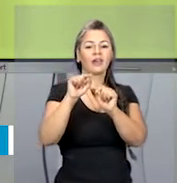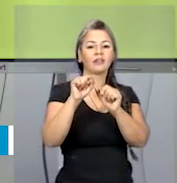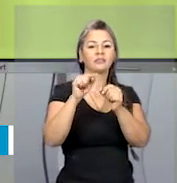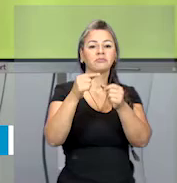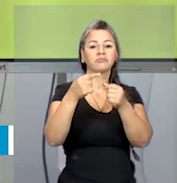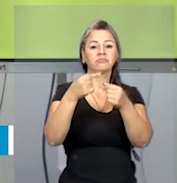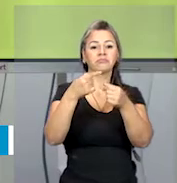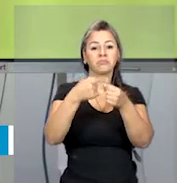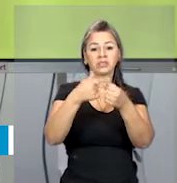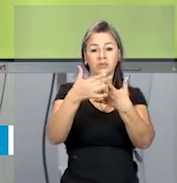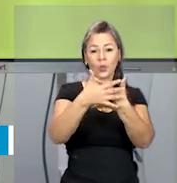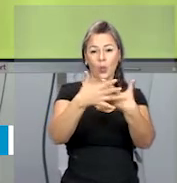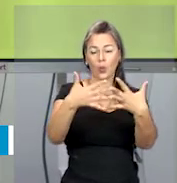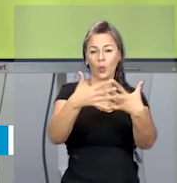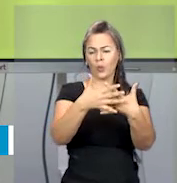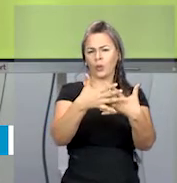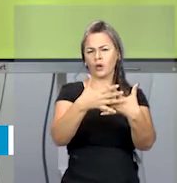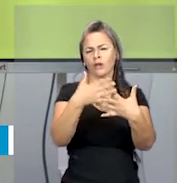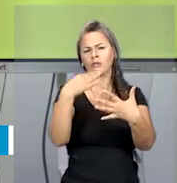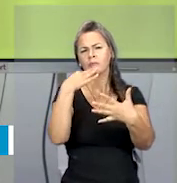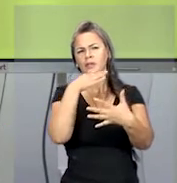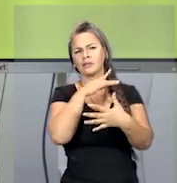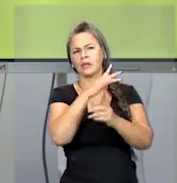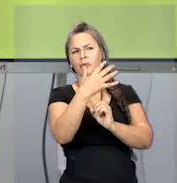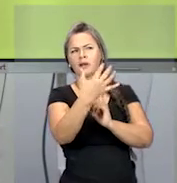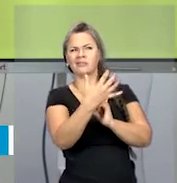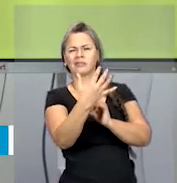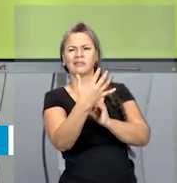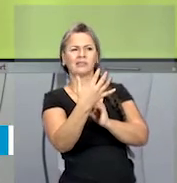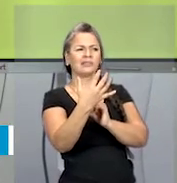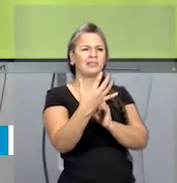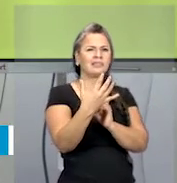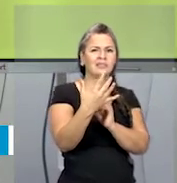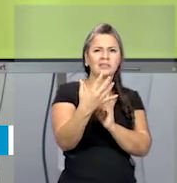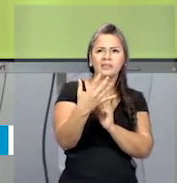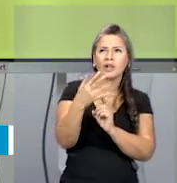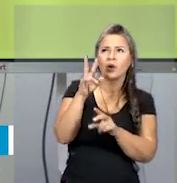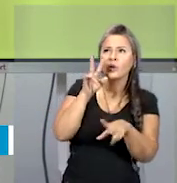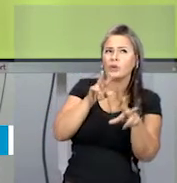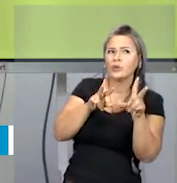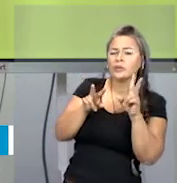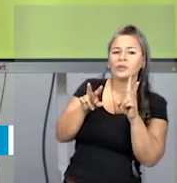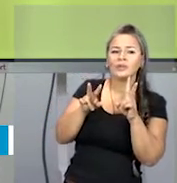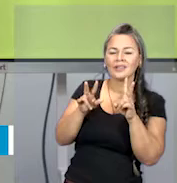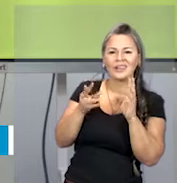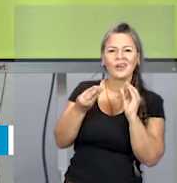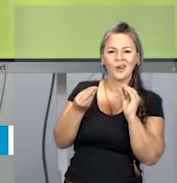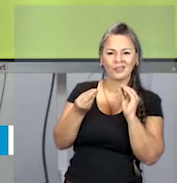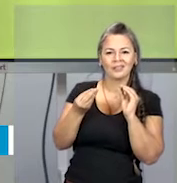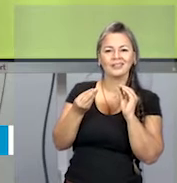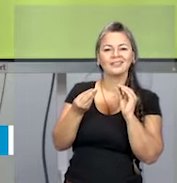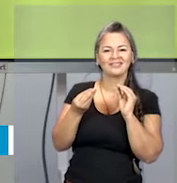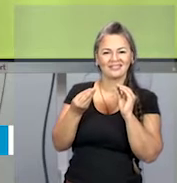regularmente, que impacto isso traz para mim? Como eu percebo essas mudanças?